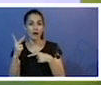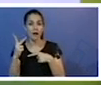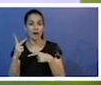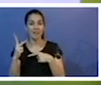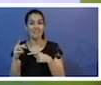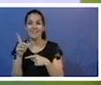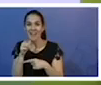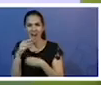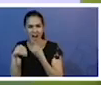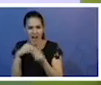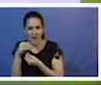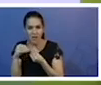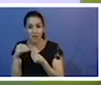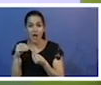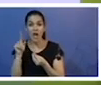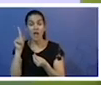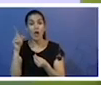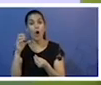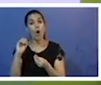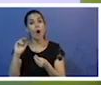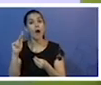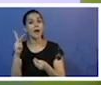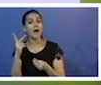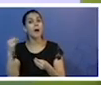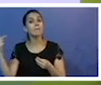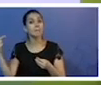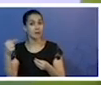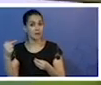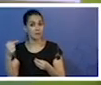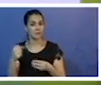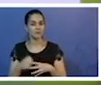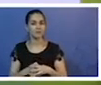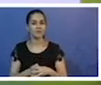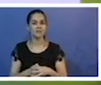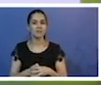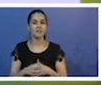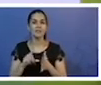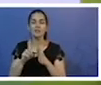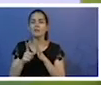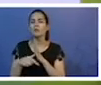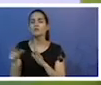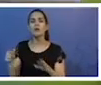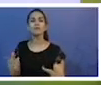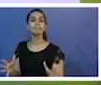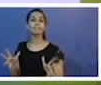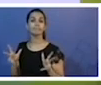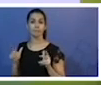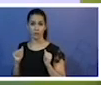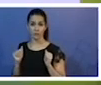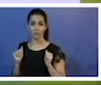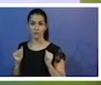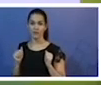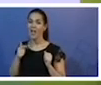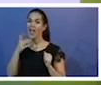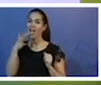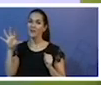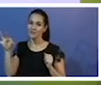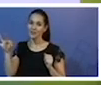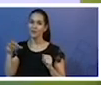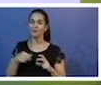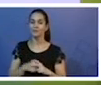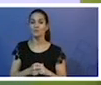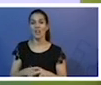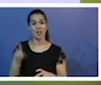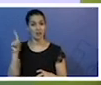OH-. Misturando essas duas substâncias, a gente tem uma substância neutra, né? Que é o sal.